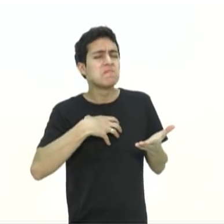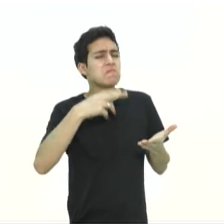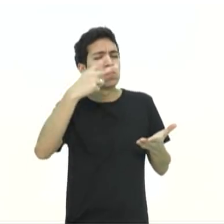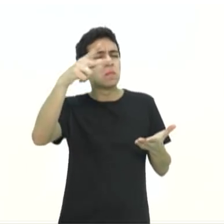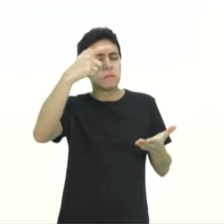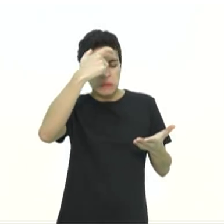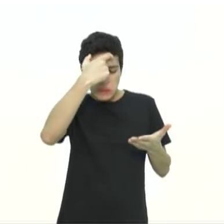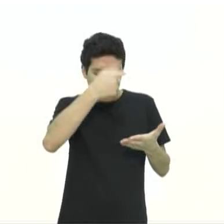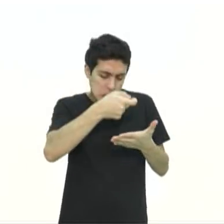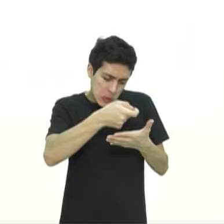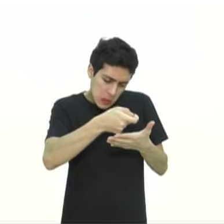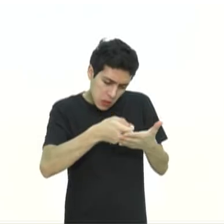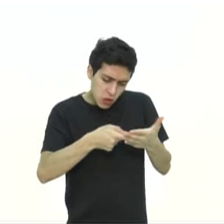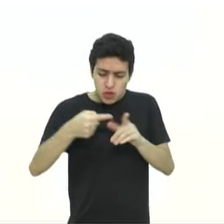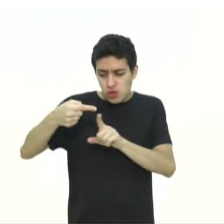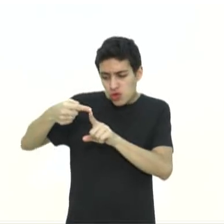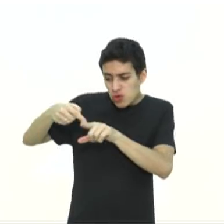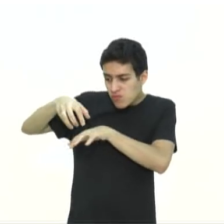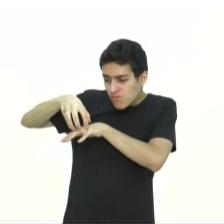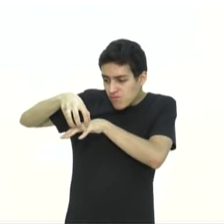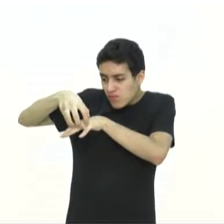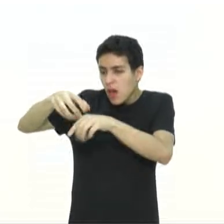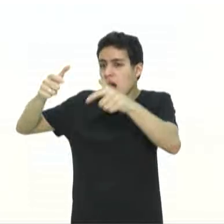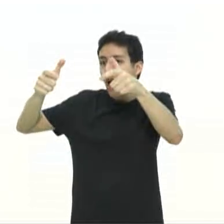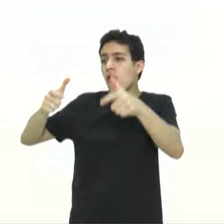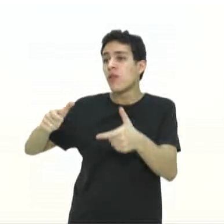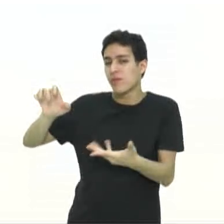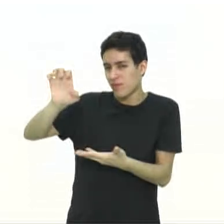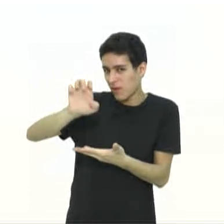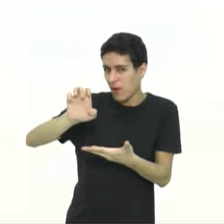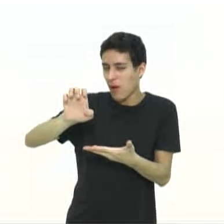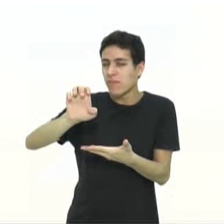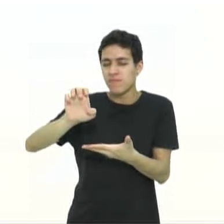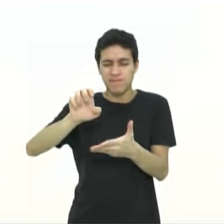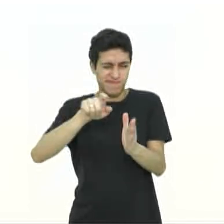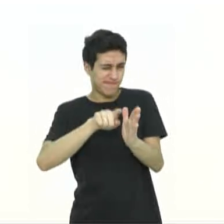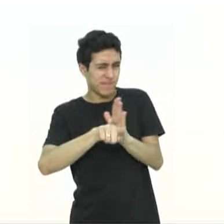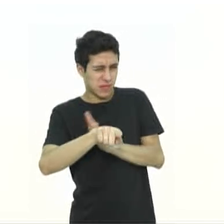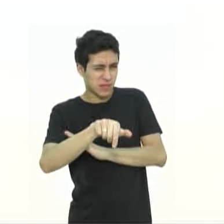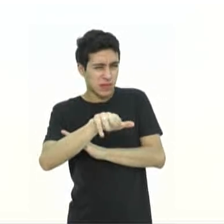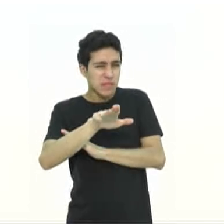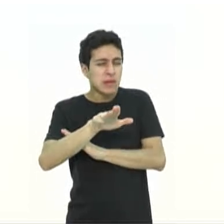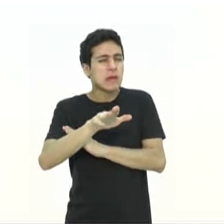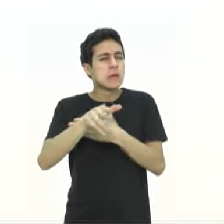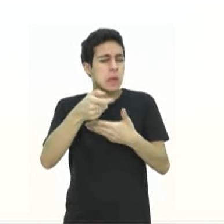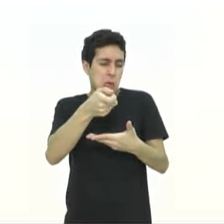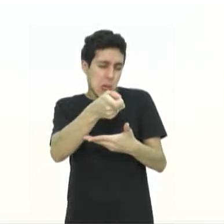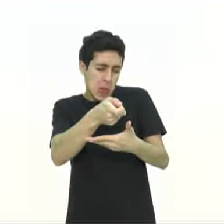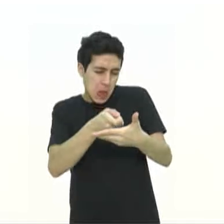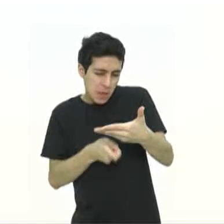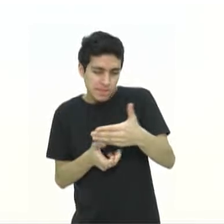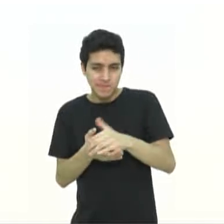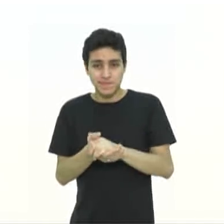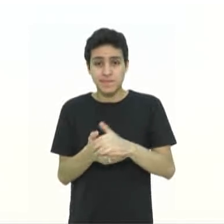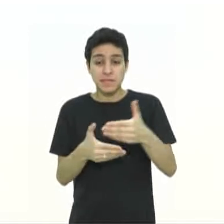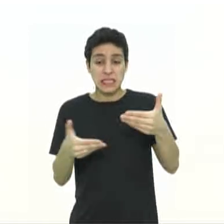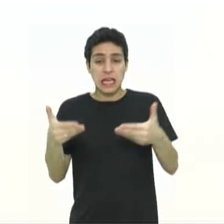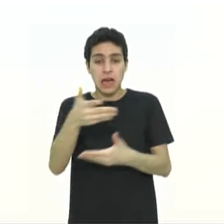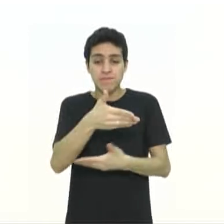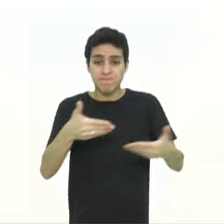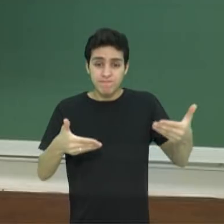no continente europeu. Essa deu um pouquinho mais de trabalho aí, né? Então, nós vimos em slides anteriores aí que a Europa tem uma